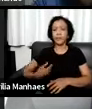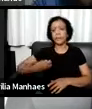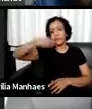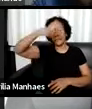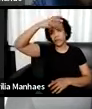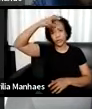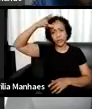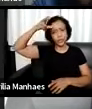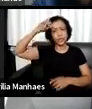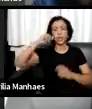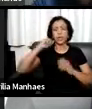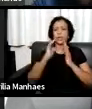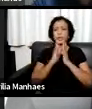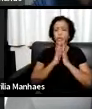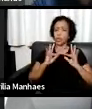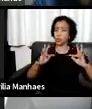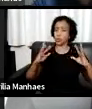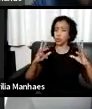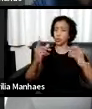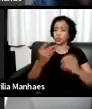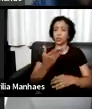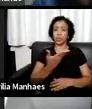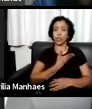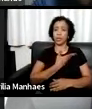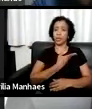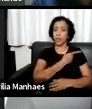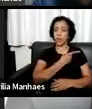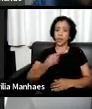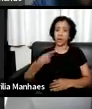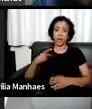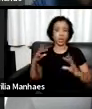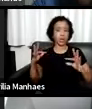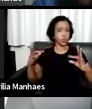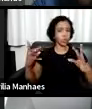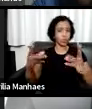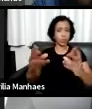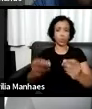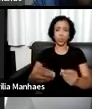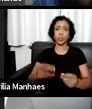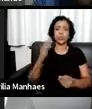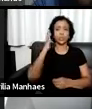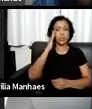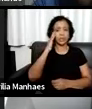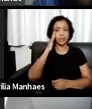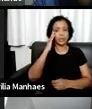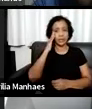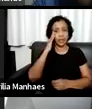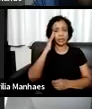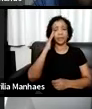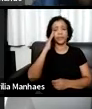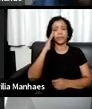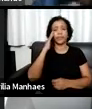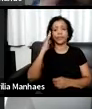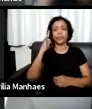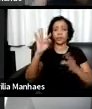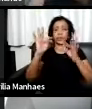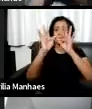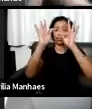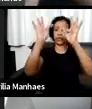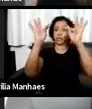foi dita aqui por todos os colegas e é testemunho geral: as portas dos templos podem